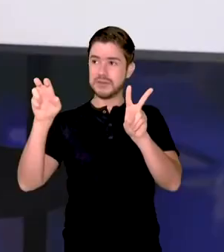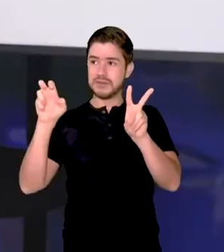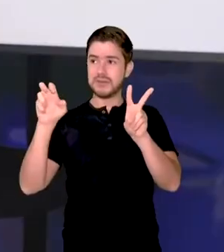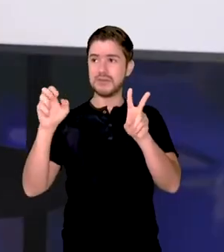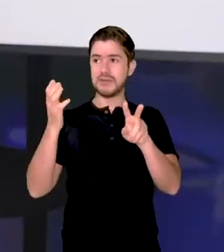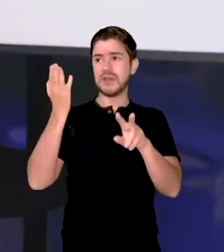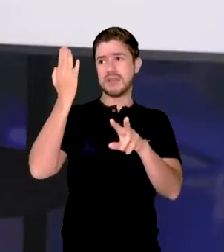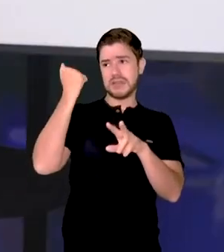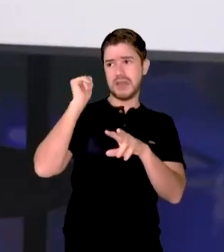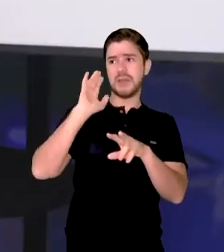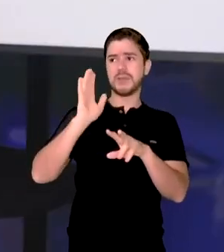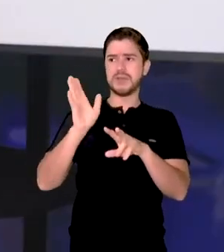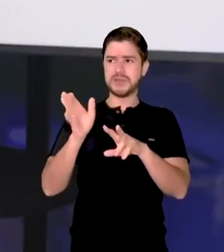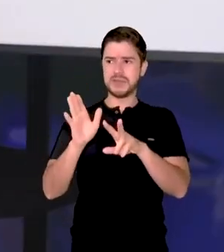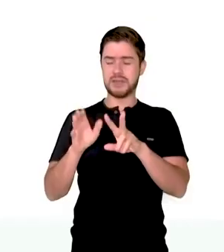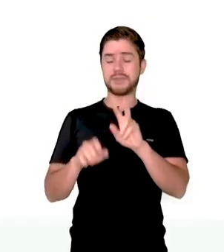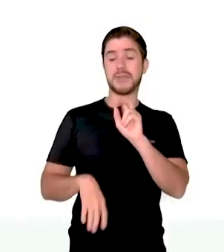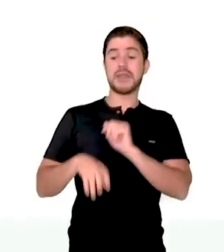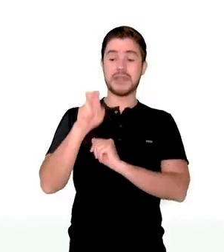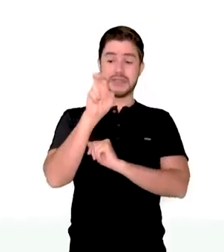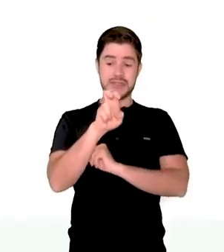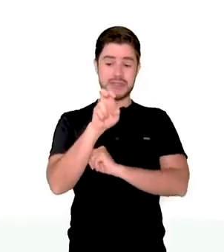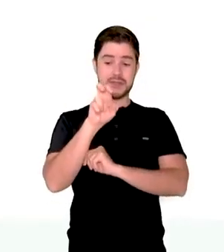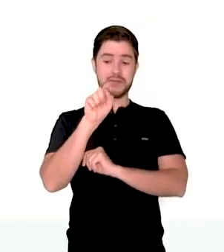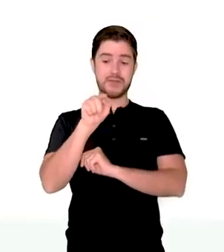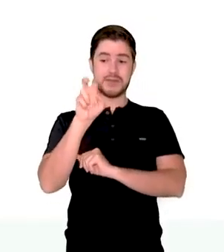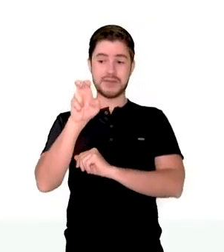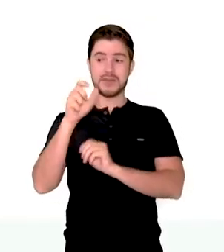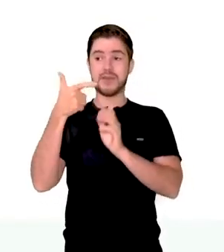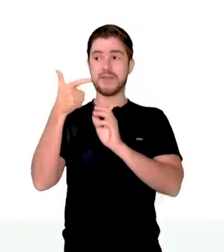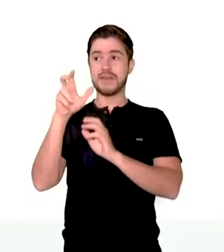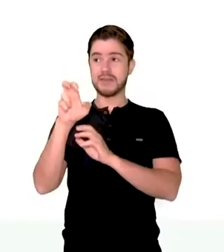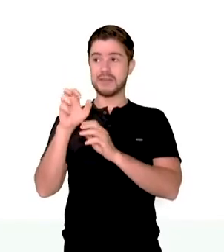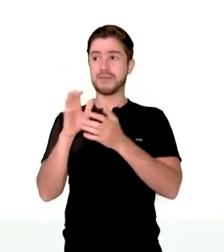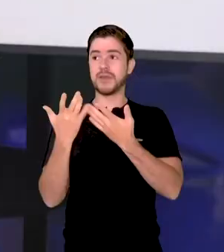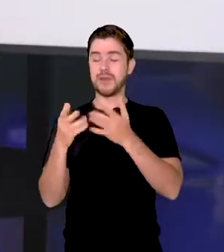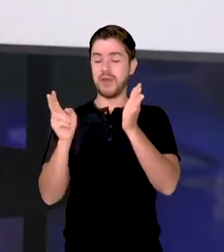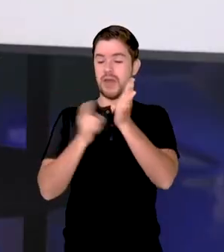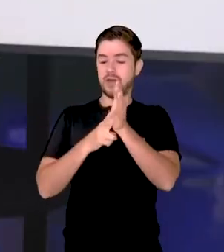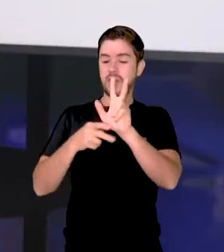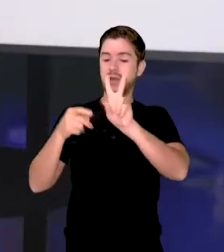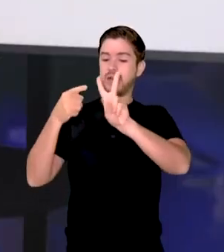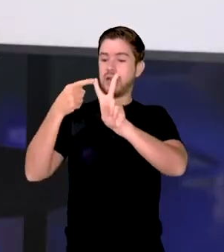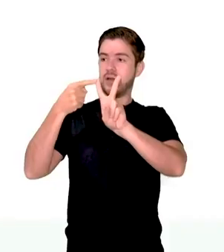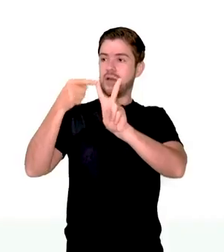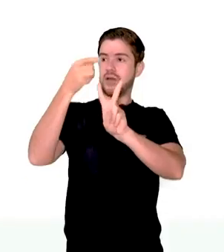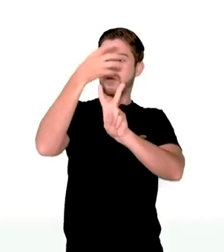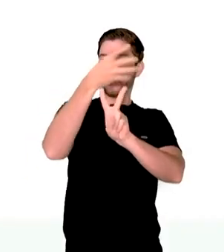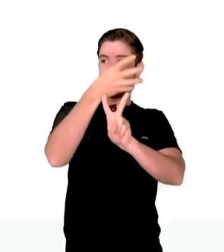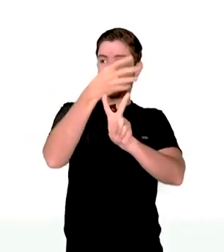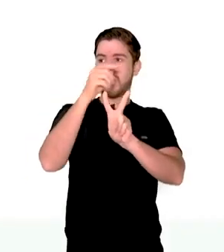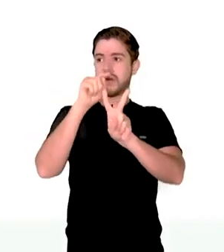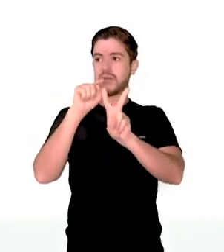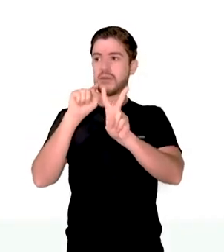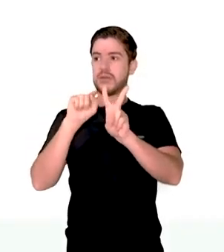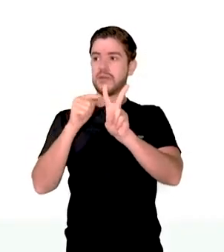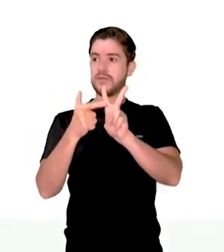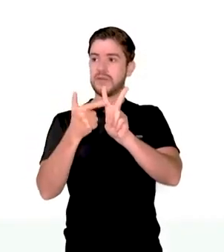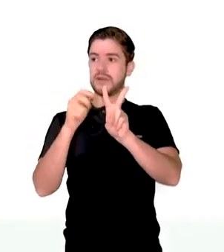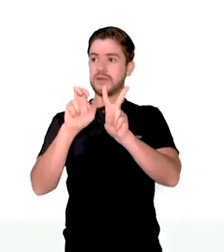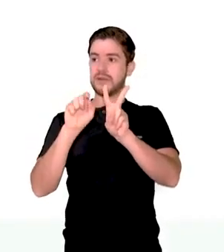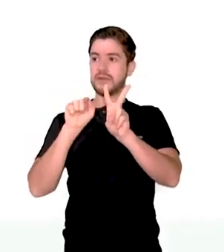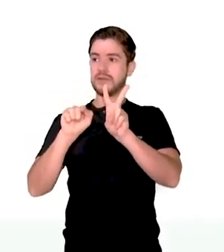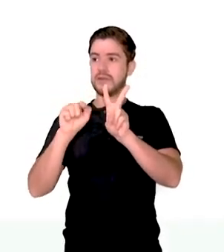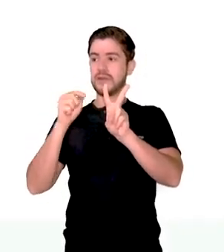x quem sabe que é 25 tudo bem e 25 X5 da 125 logo